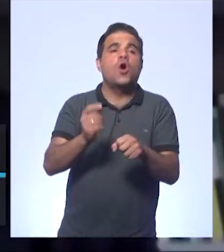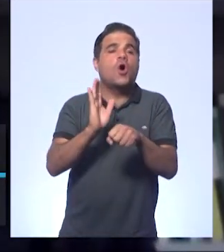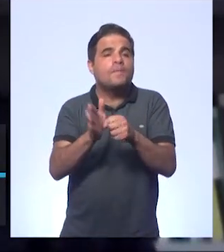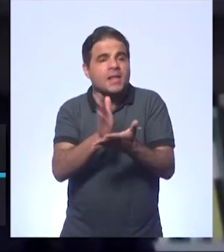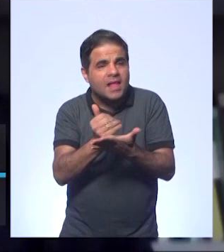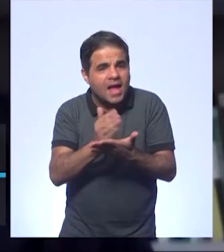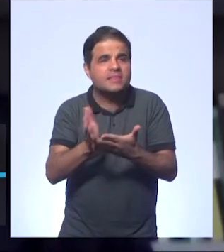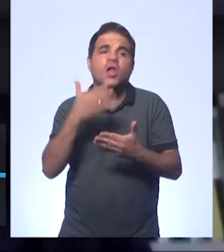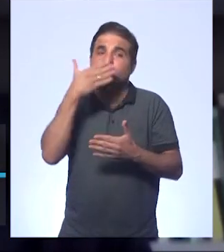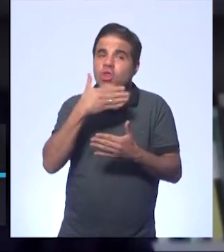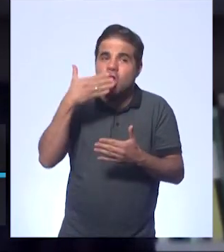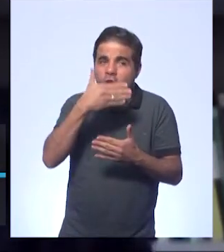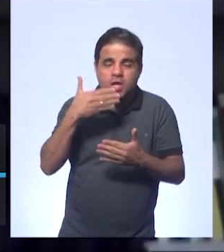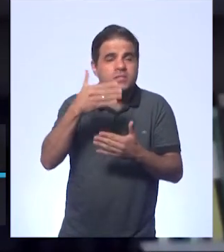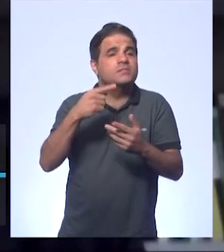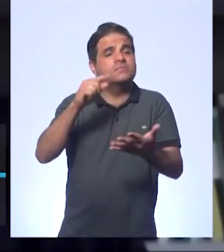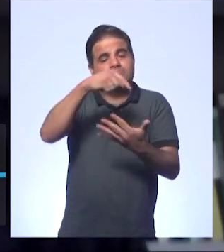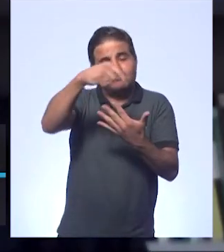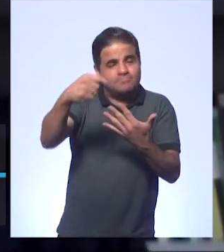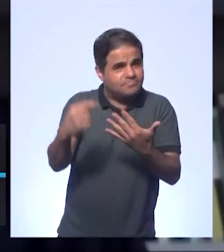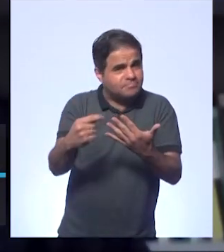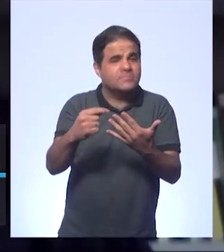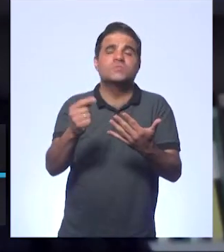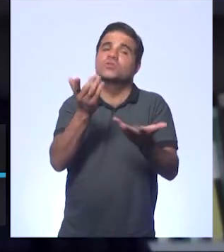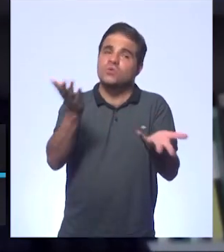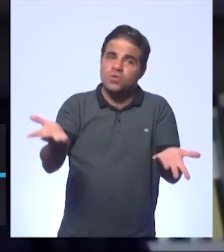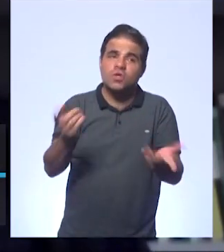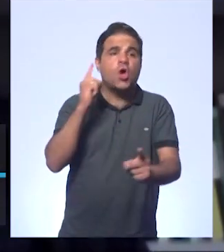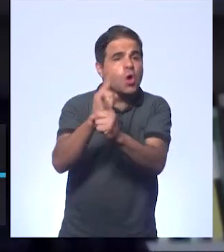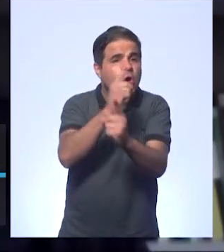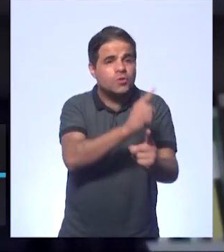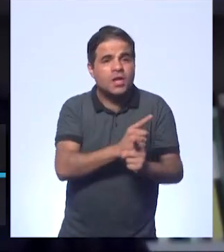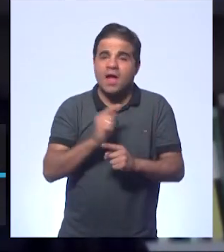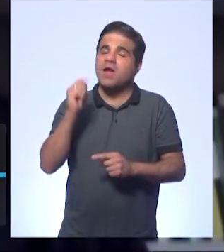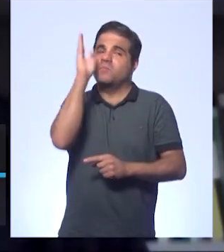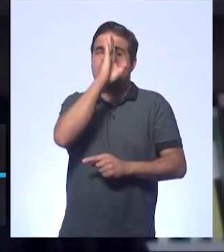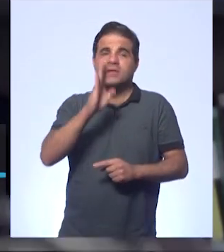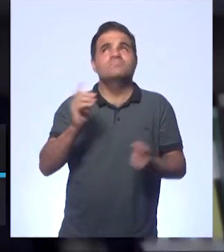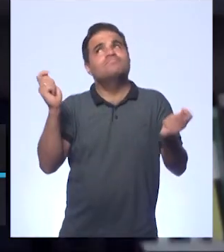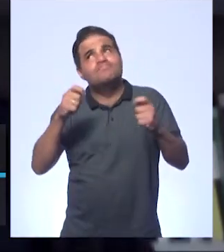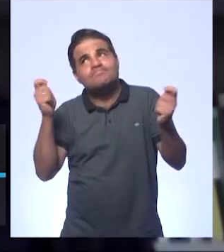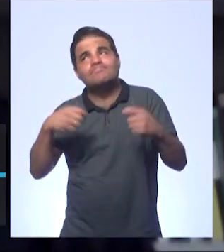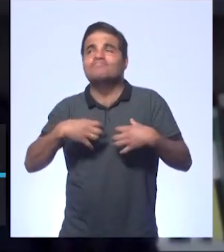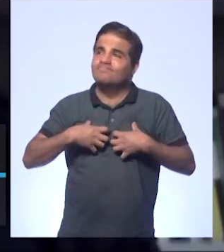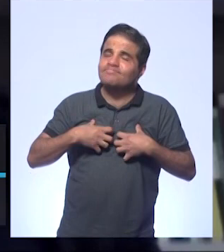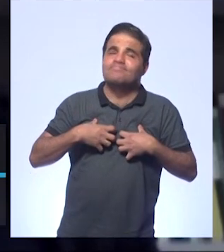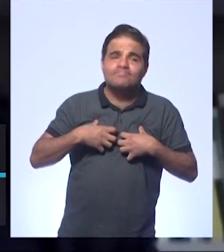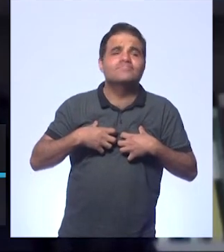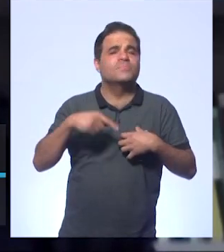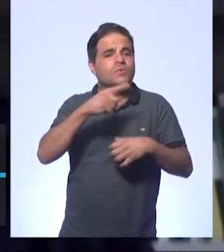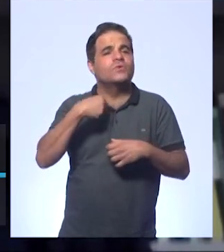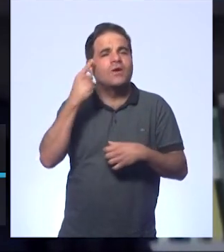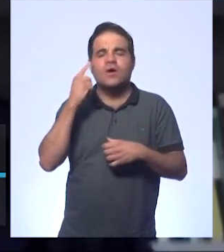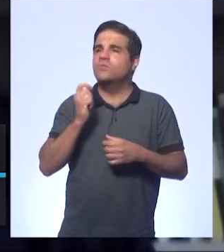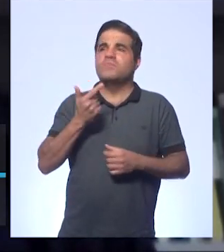batata doce cozida. Esses são os elementos que eu encontrei no Brasil que, de alguma maneira, não há